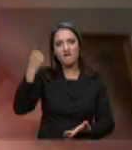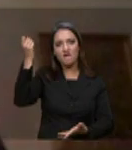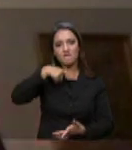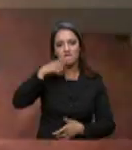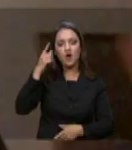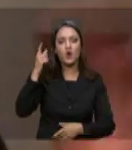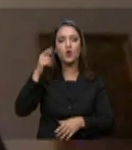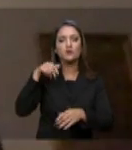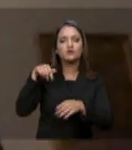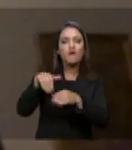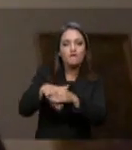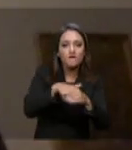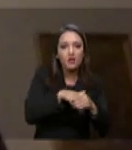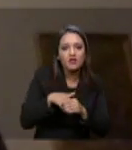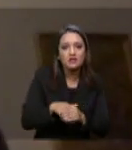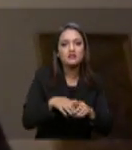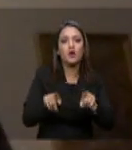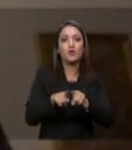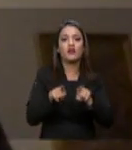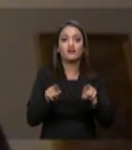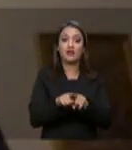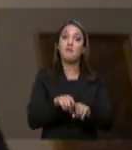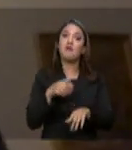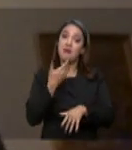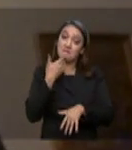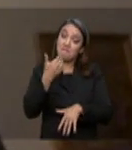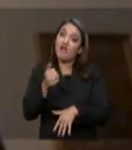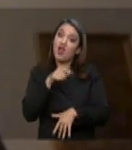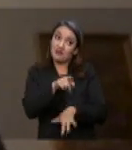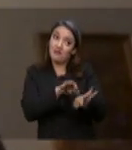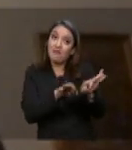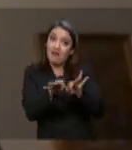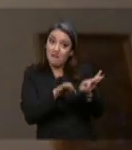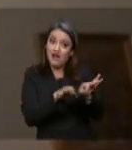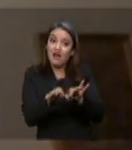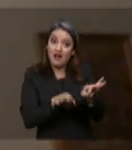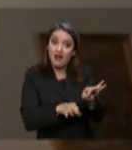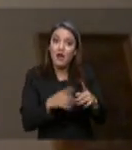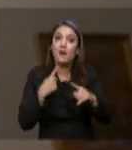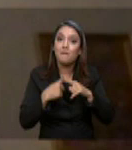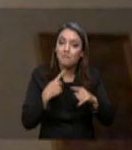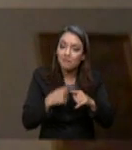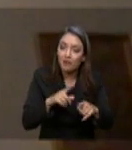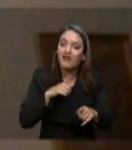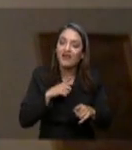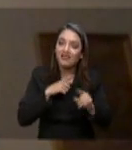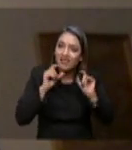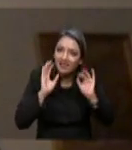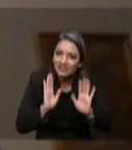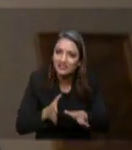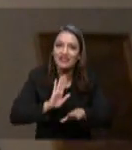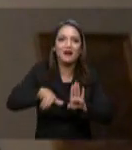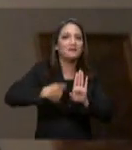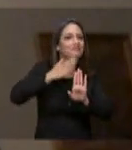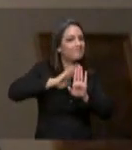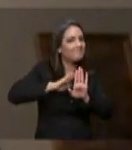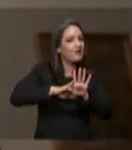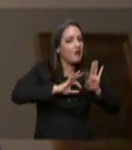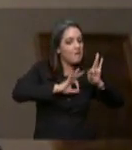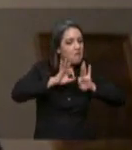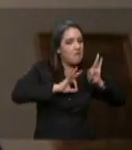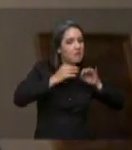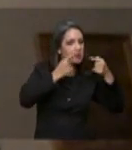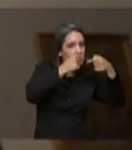nas urnas advertindo integrante do tribunal a se preparar e hoje a sua batata estaria assando